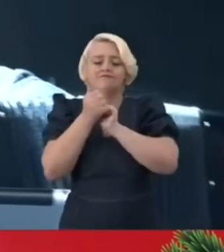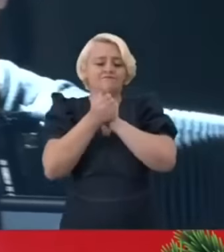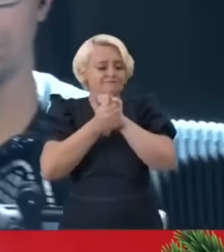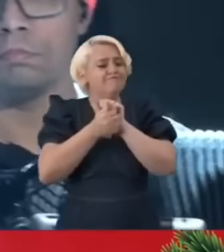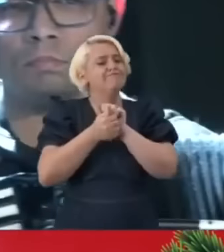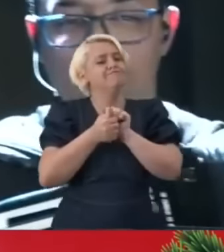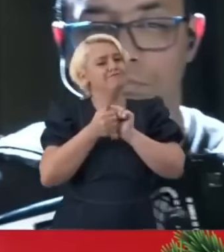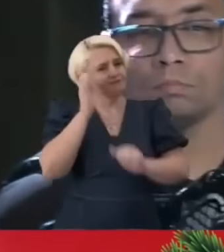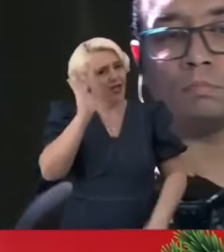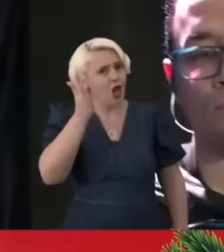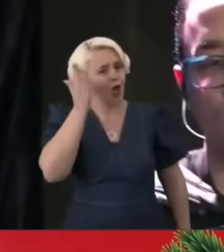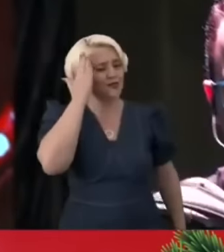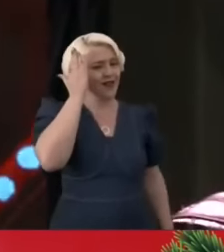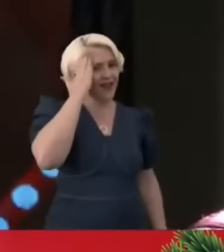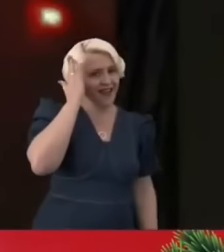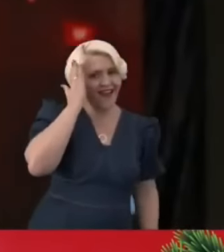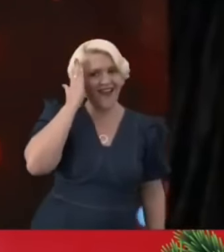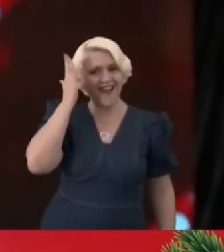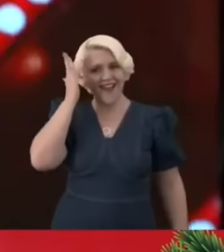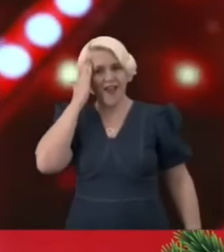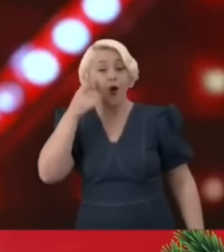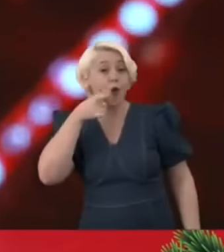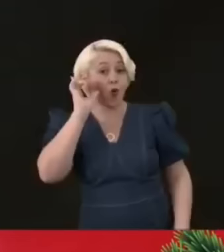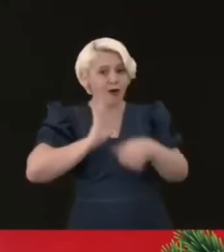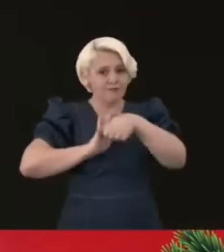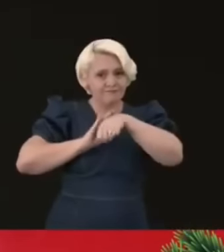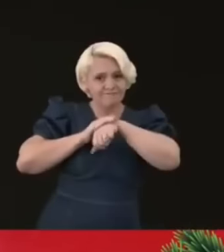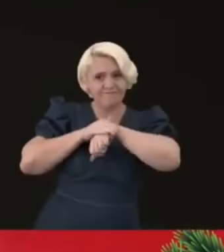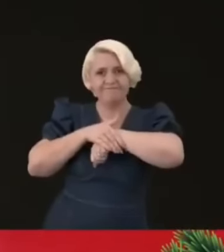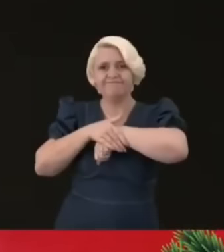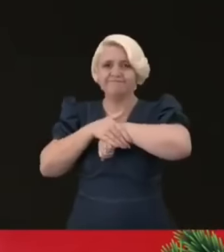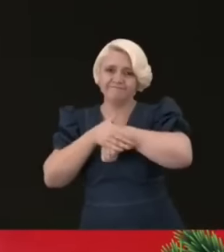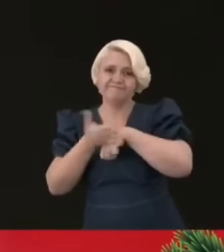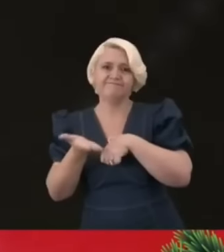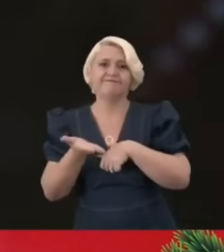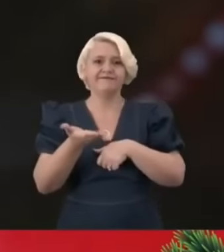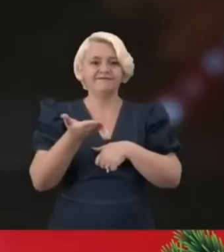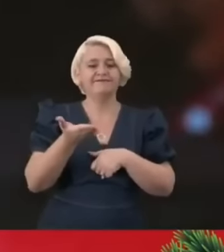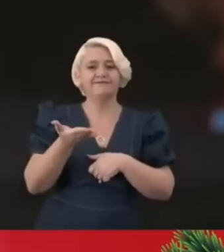Eu sei. Ontem à noite eu que te beijei.